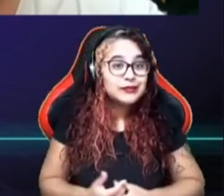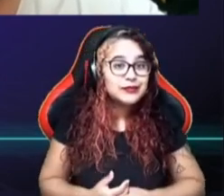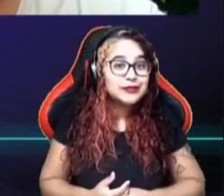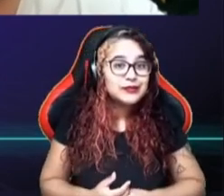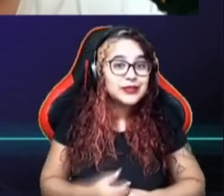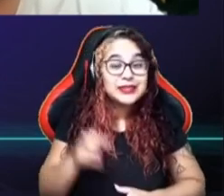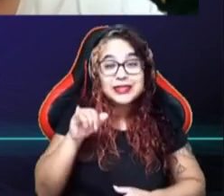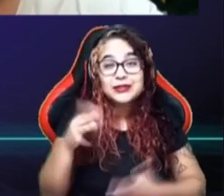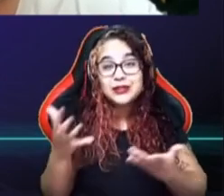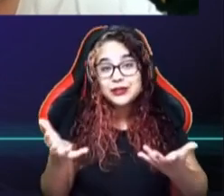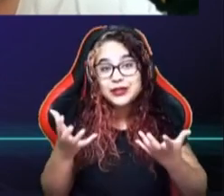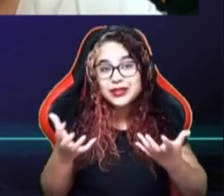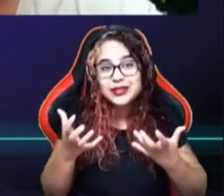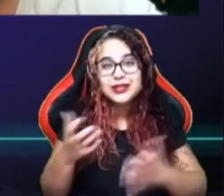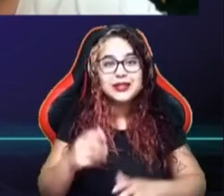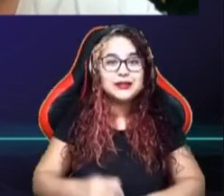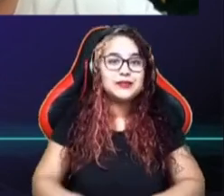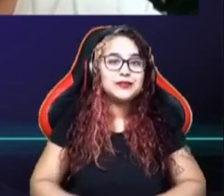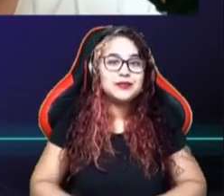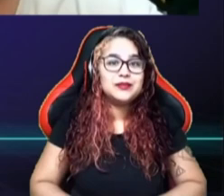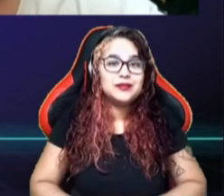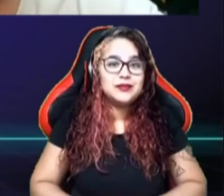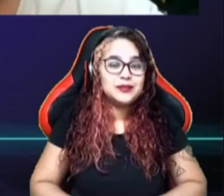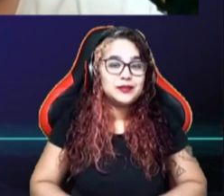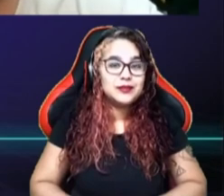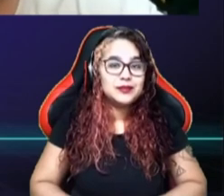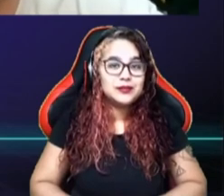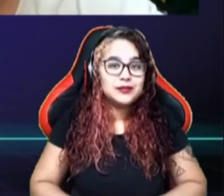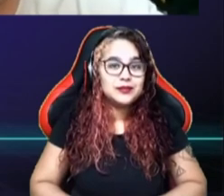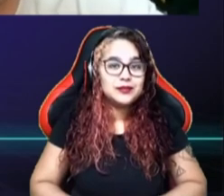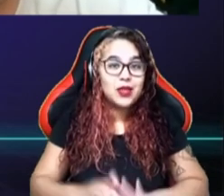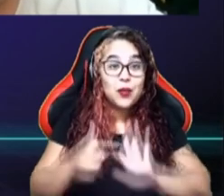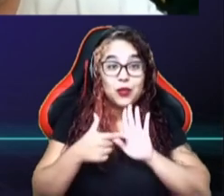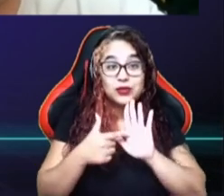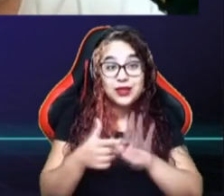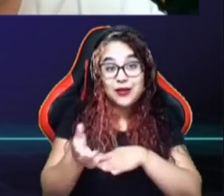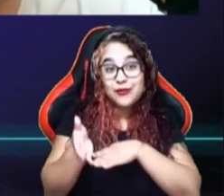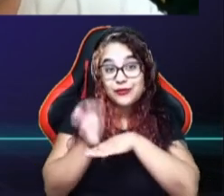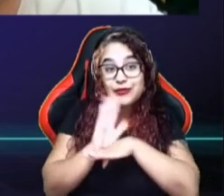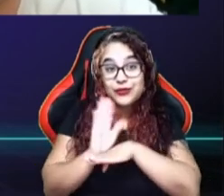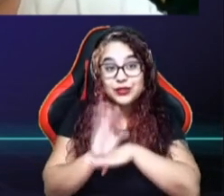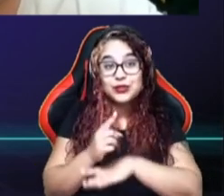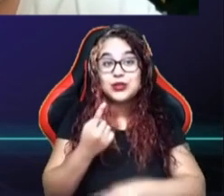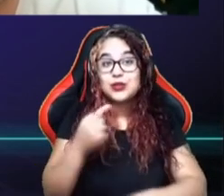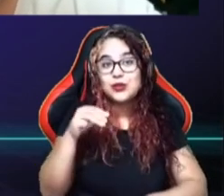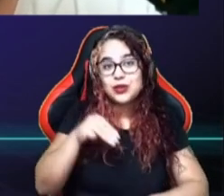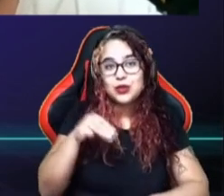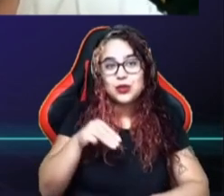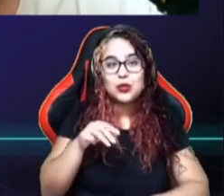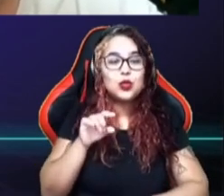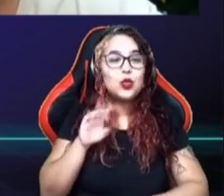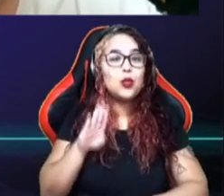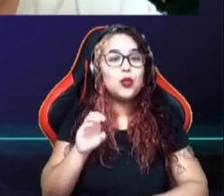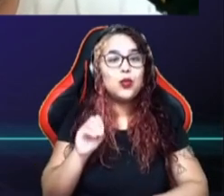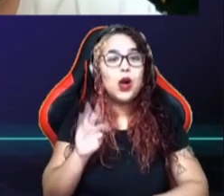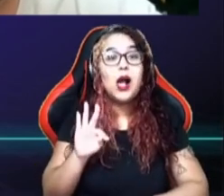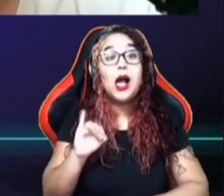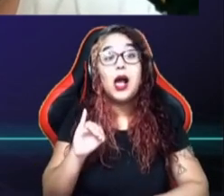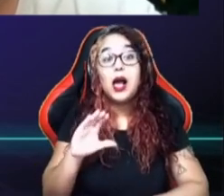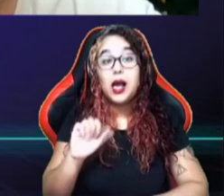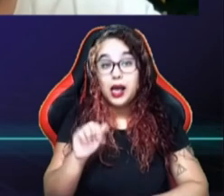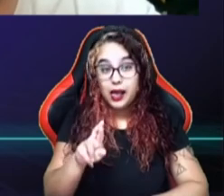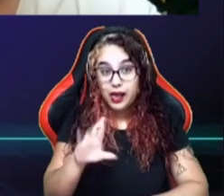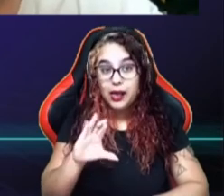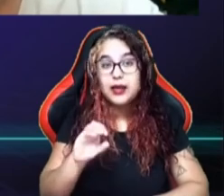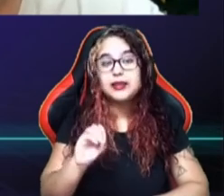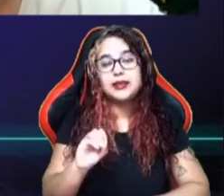queria passar para vocês um videozinho curto aí, de um minuto, lá do Boticário, só para vocês verem como é que ficou a loja